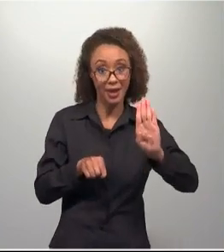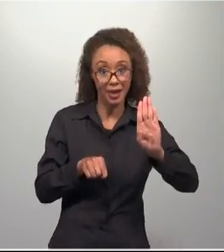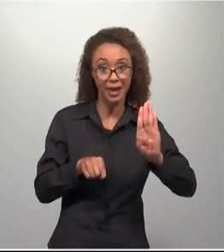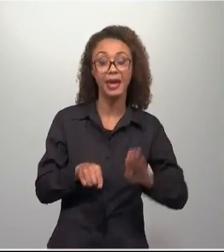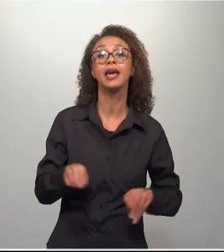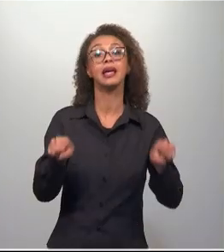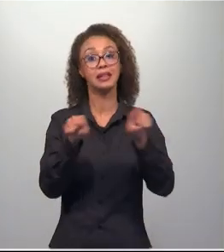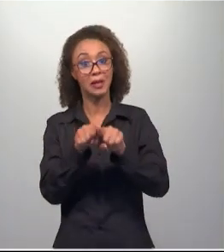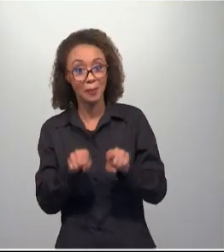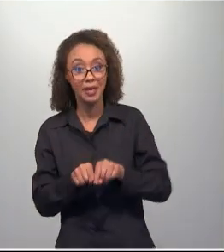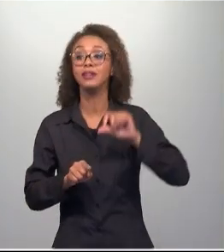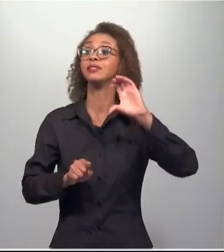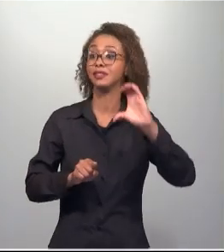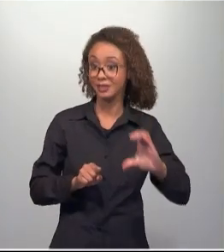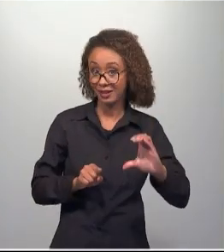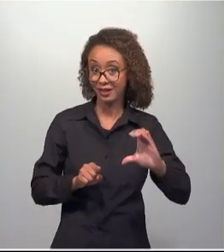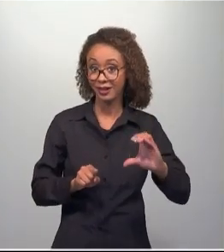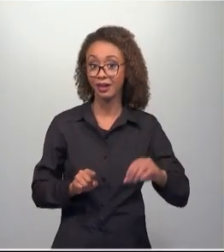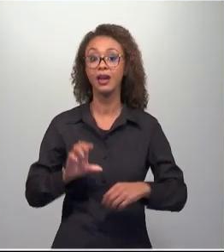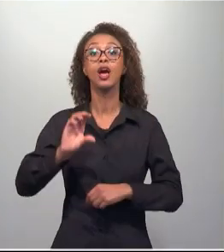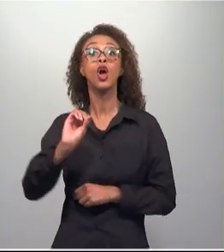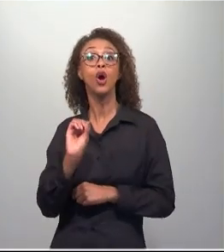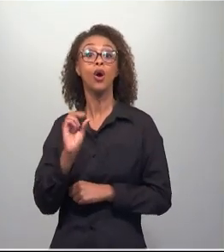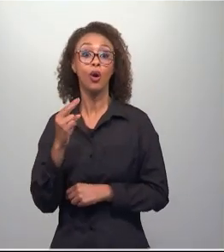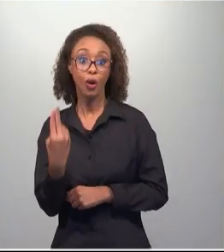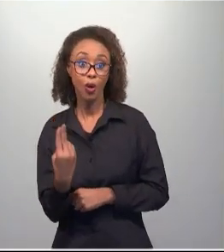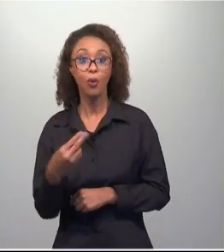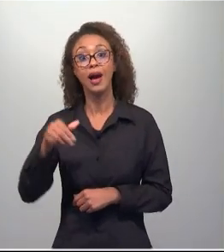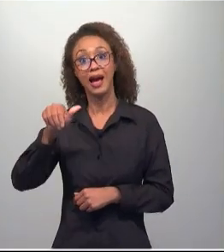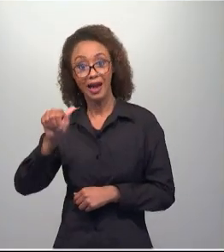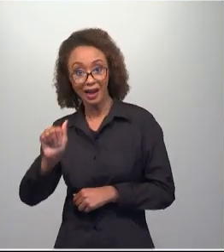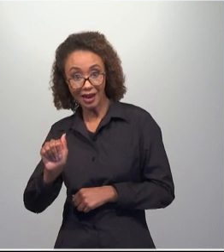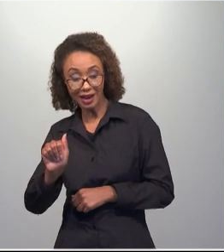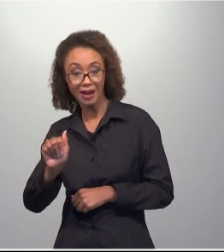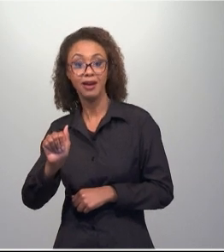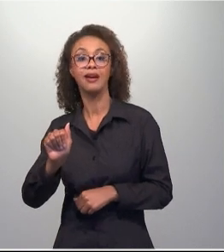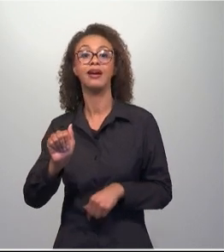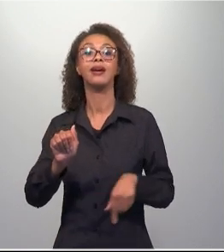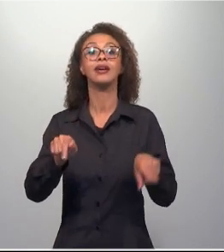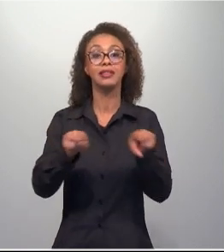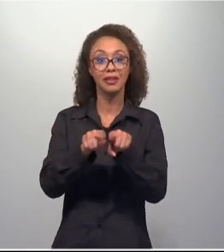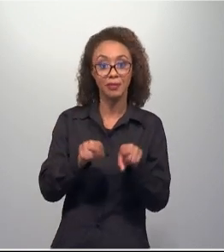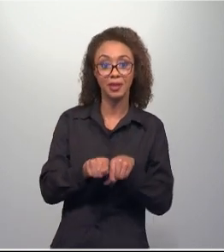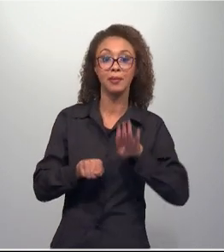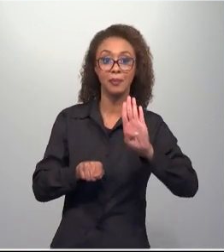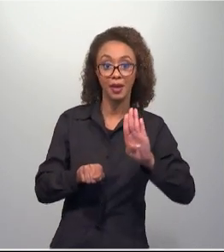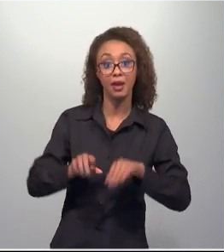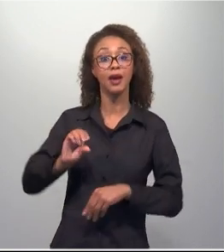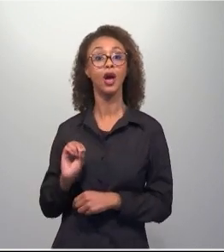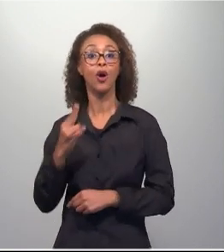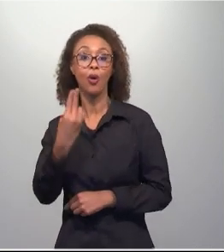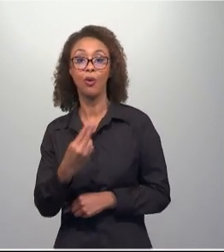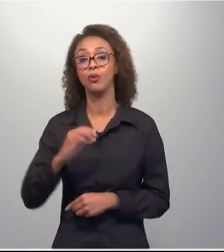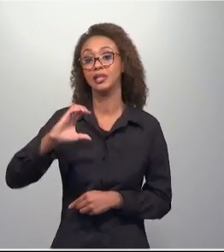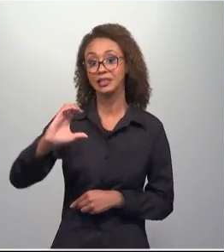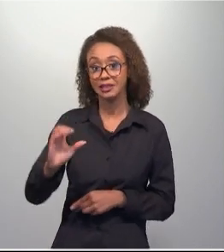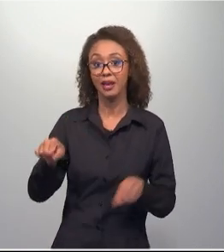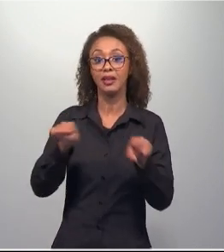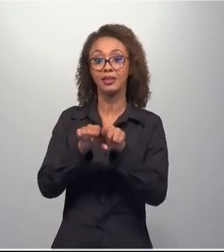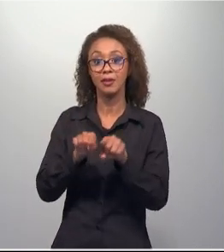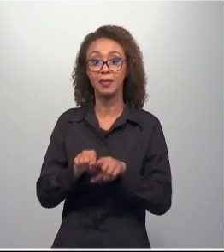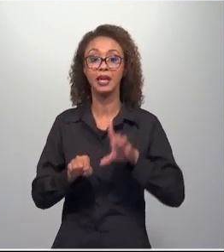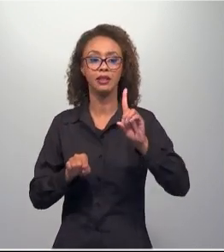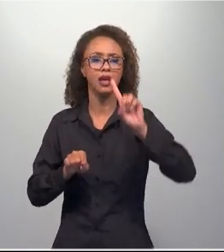ou a e b ou c e d negado ou